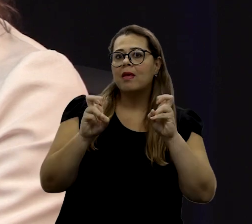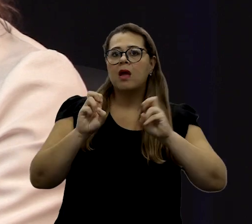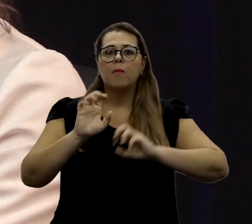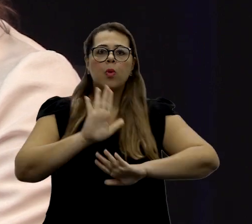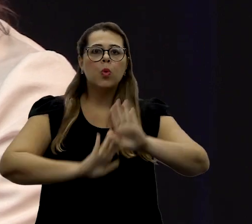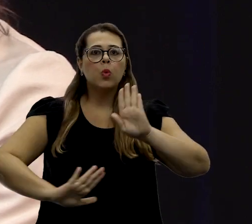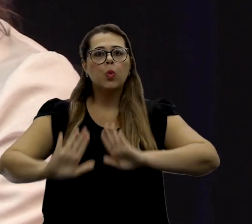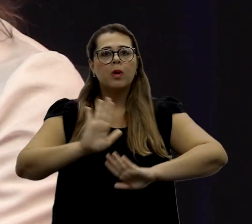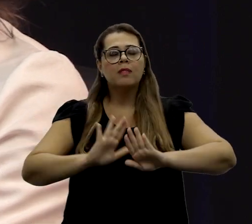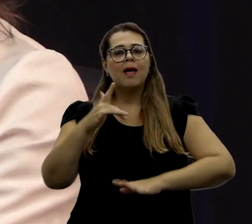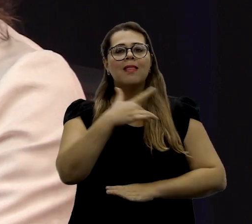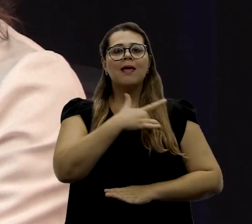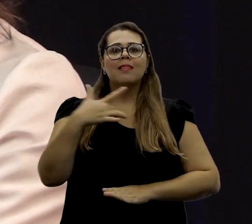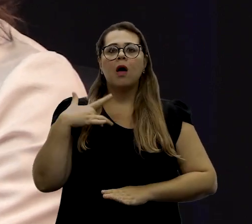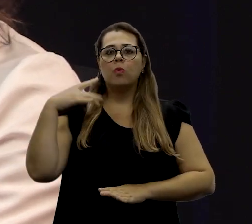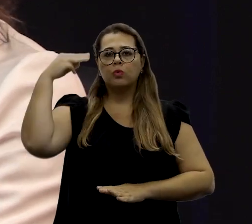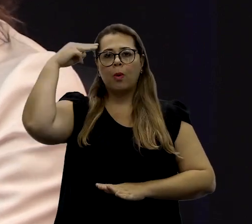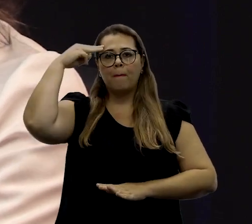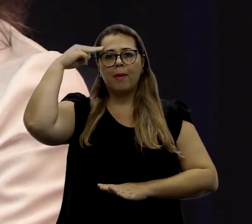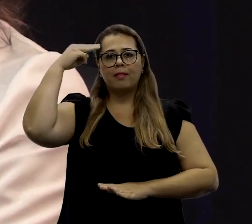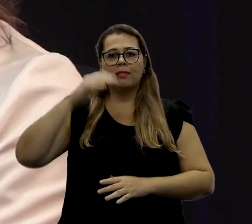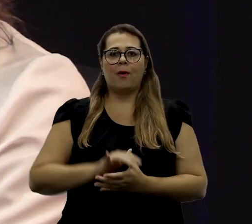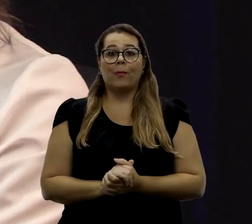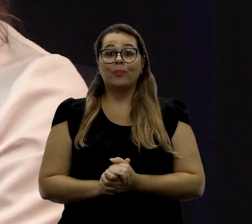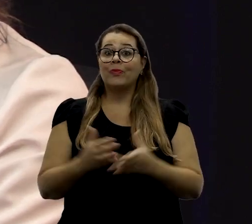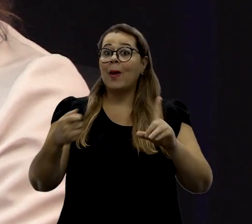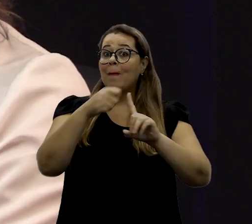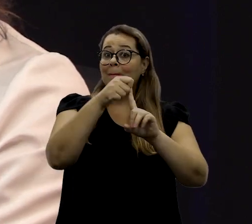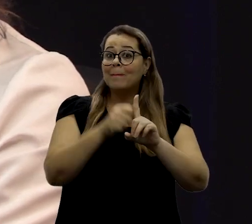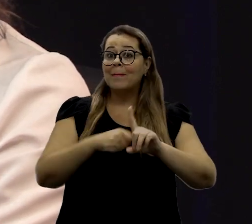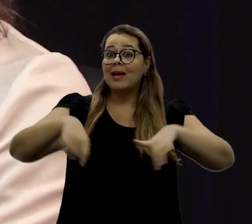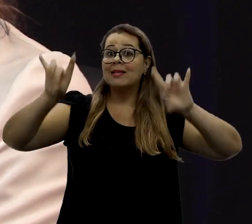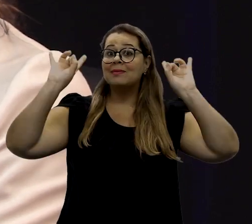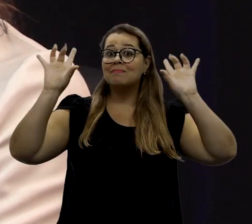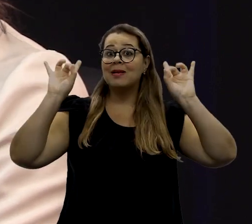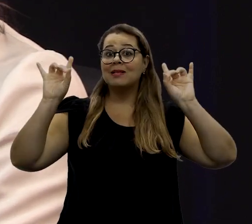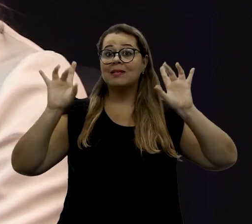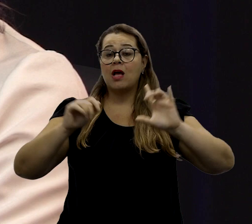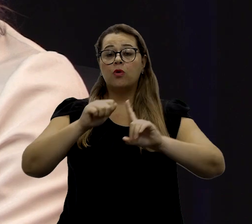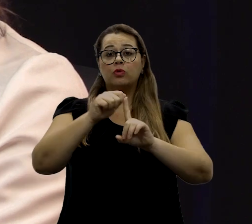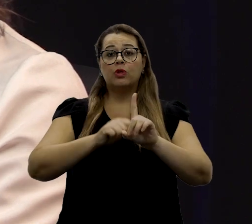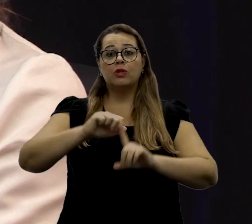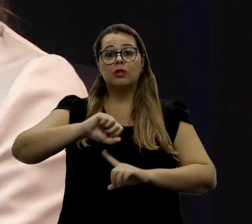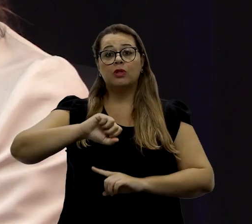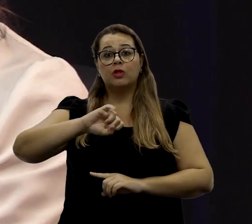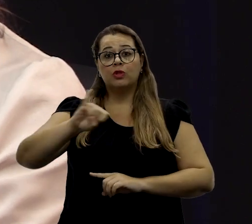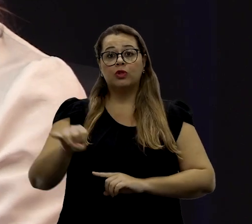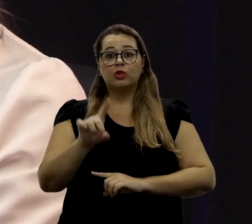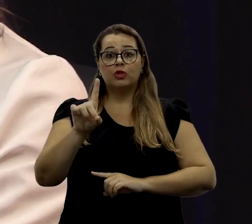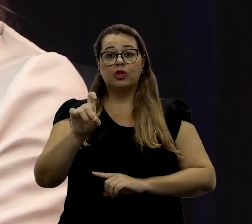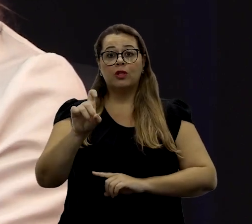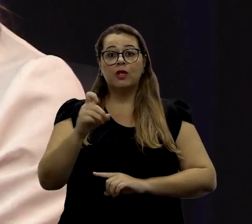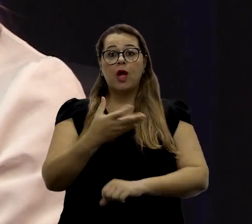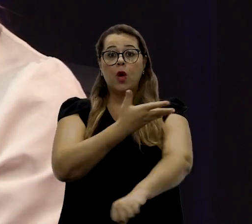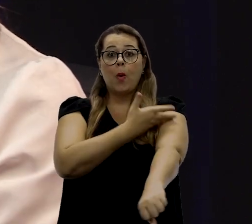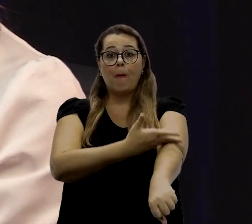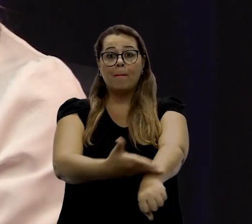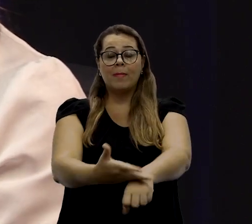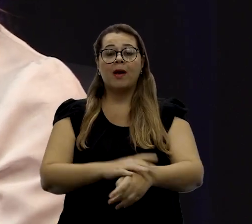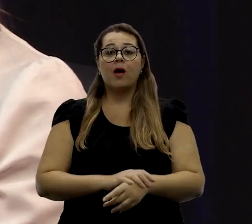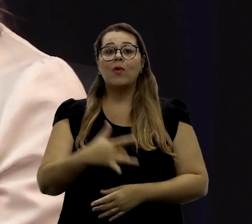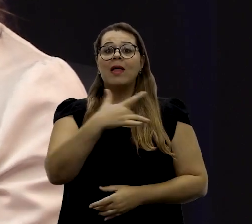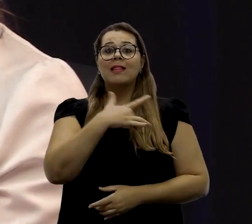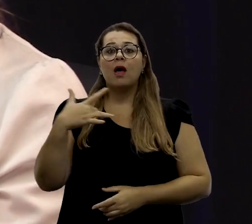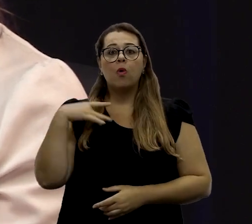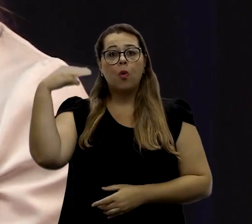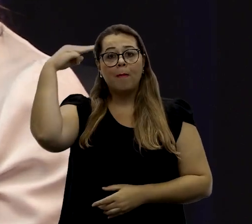sobre os cuidados com a saúde mental. Neste mês, a campanha Janeiro Branco aborda o tema saúde